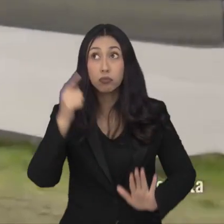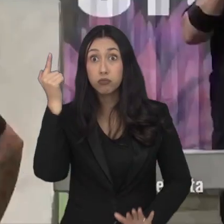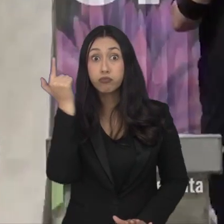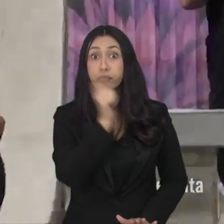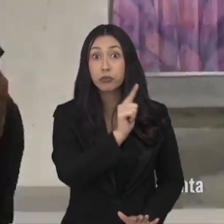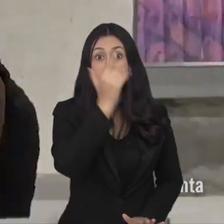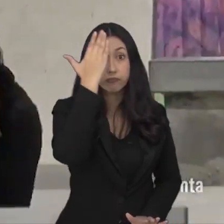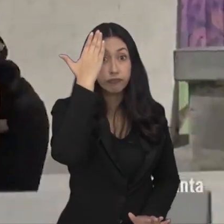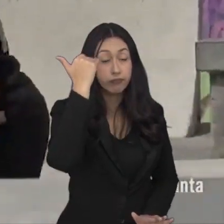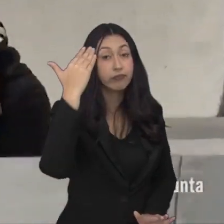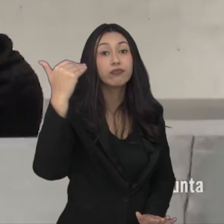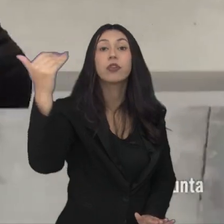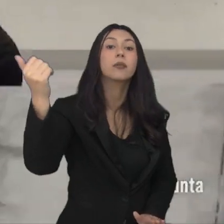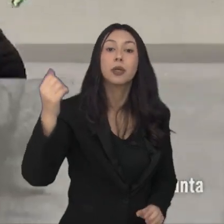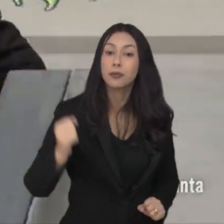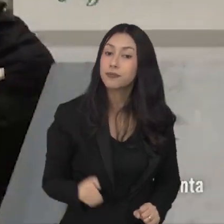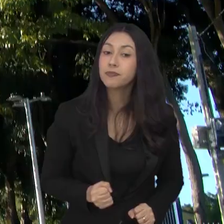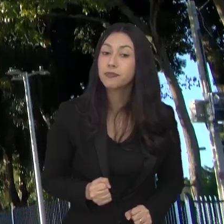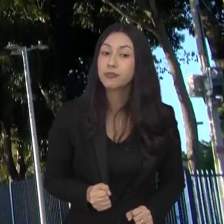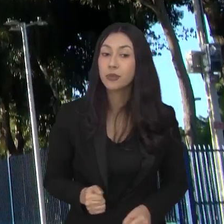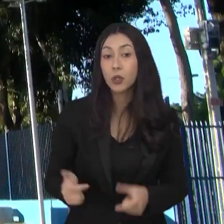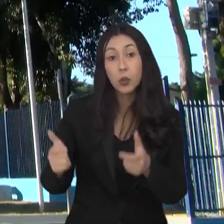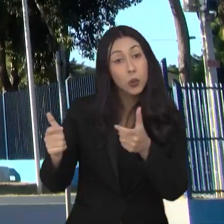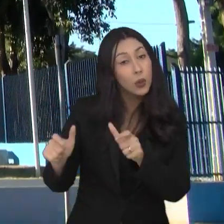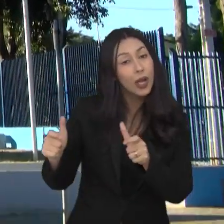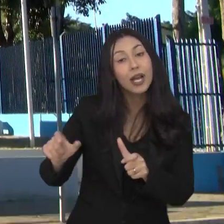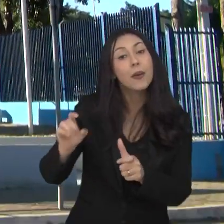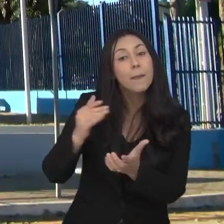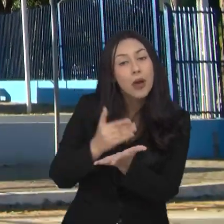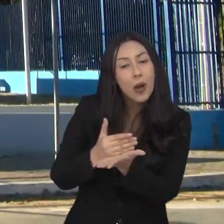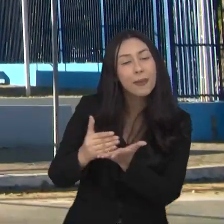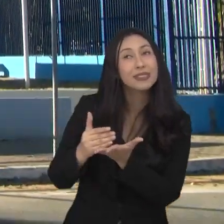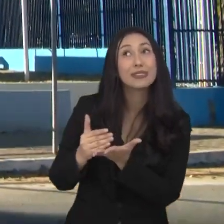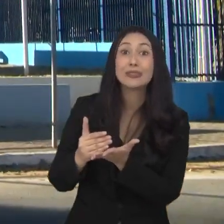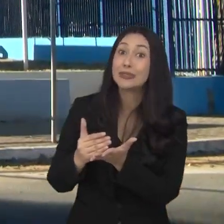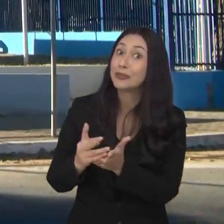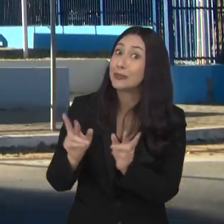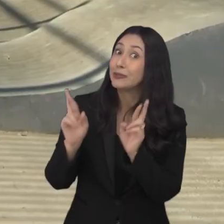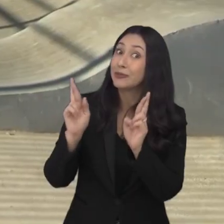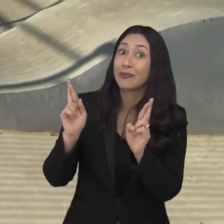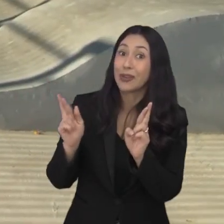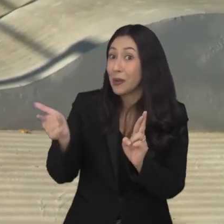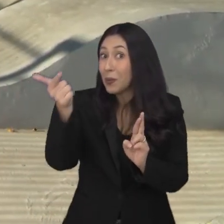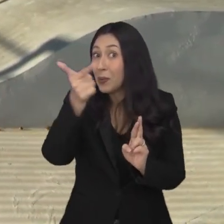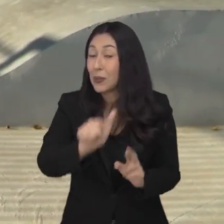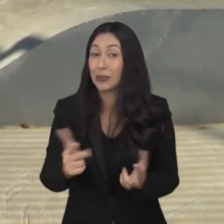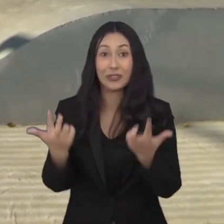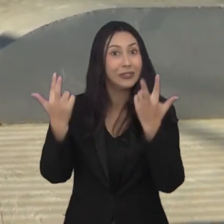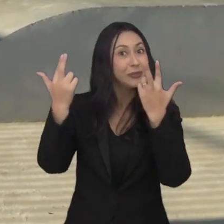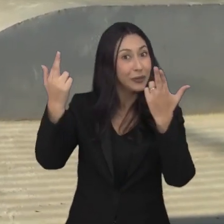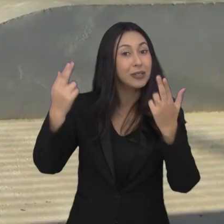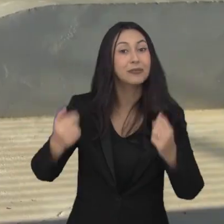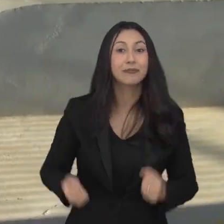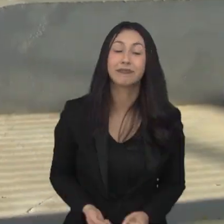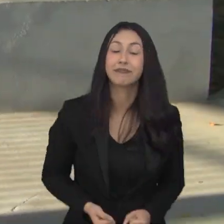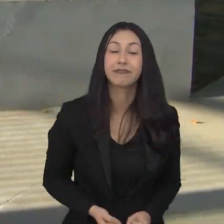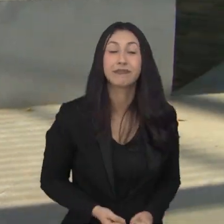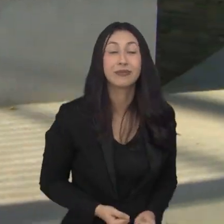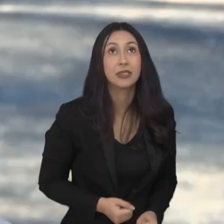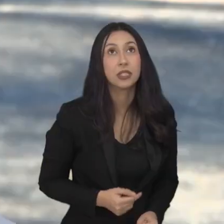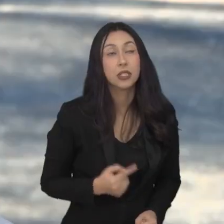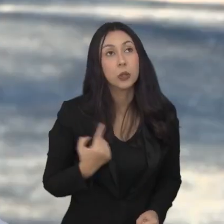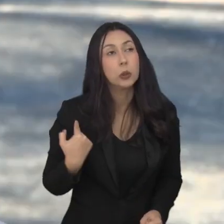exemplos de sucesso do esporte joseense. Como o novo Ralph é para iniciantes, quem sabe não nasce outro talento, não é